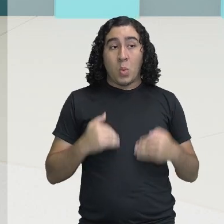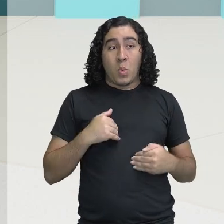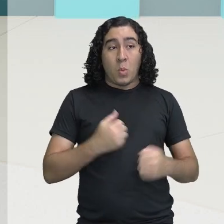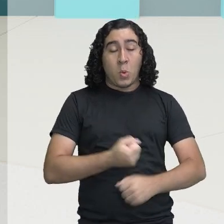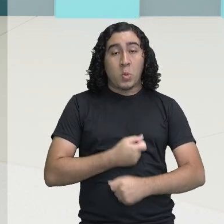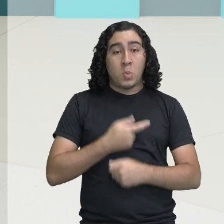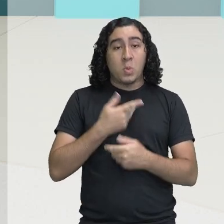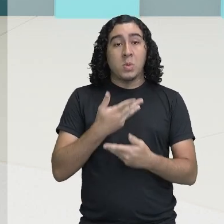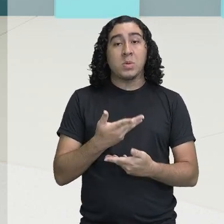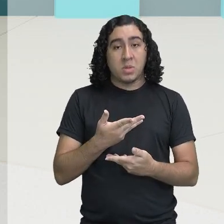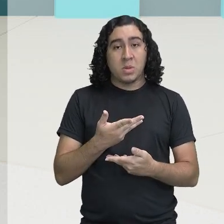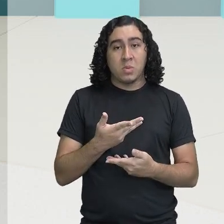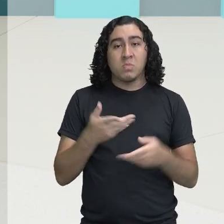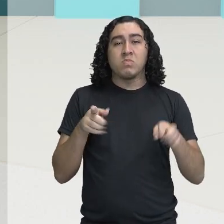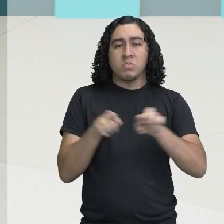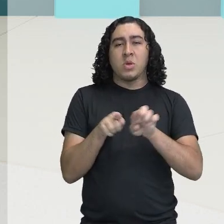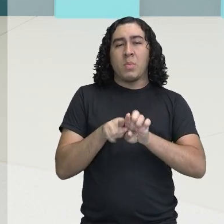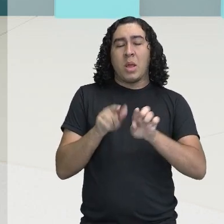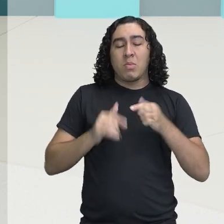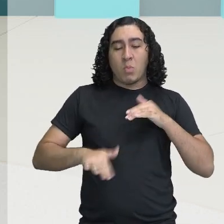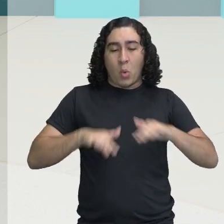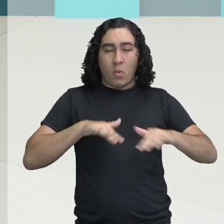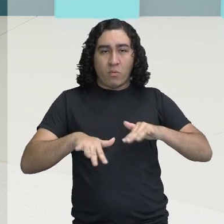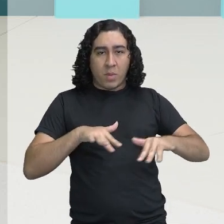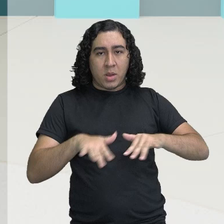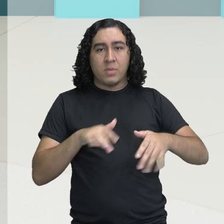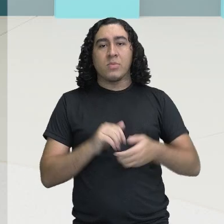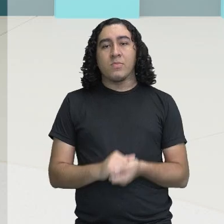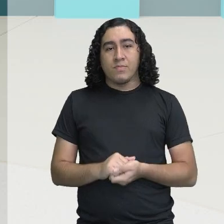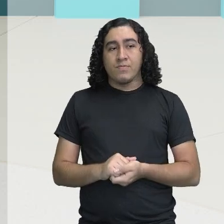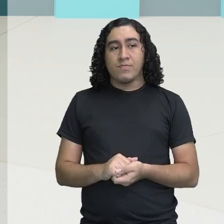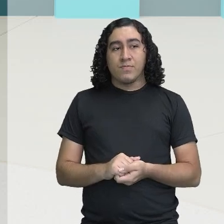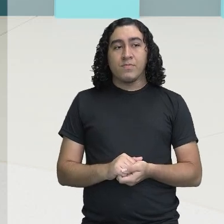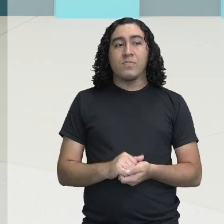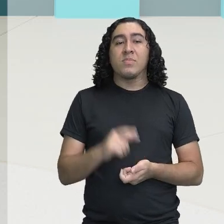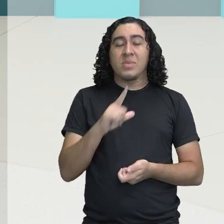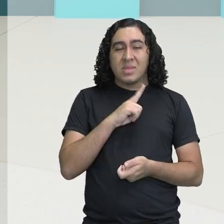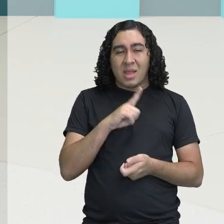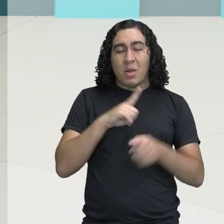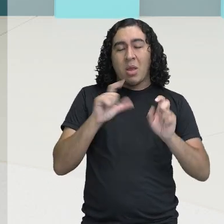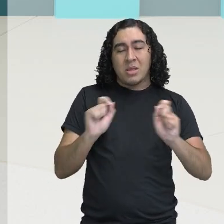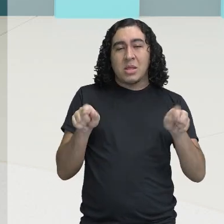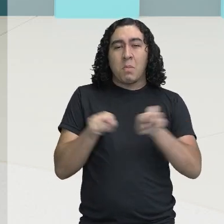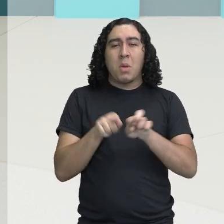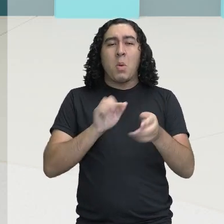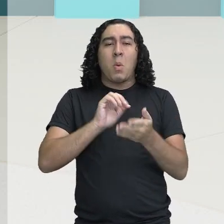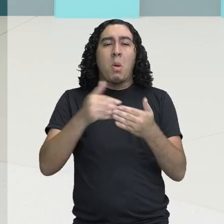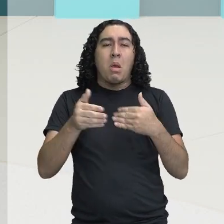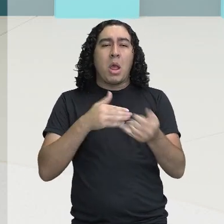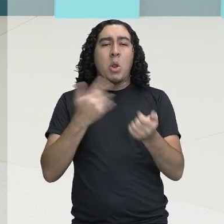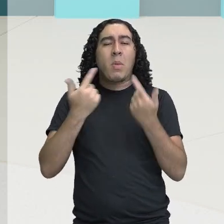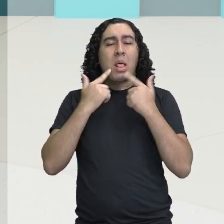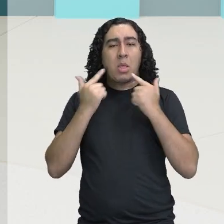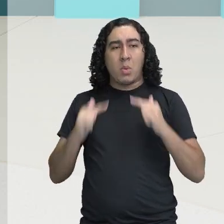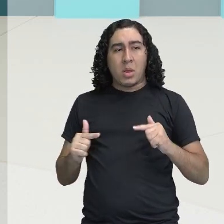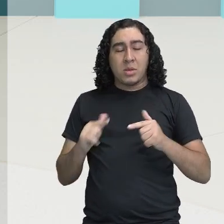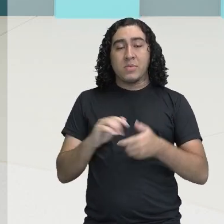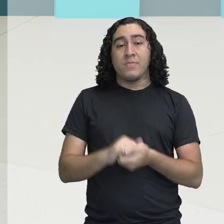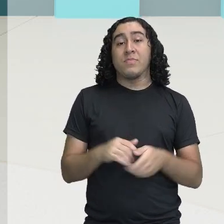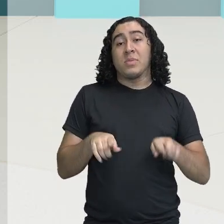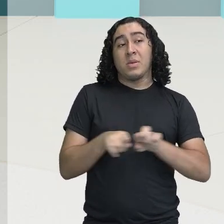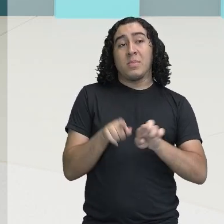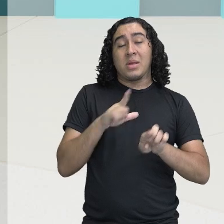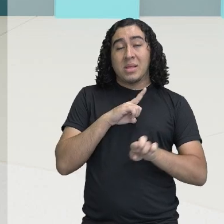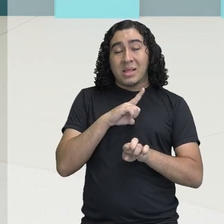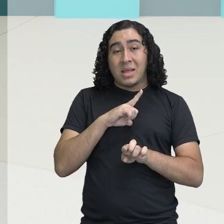que dança, esse corpo que se movimenta, seja em qualquer uma das linguagens, ele vai estar